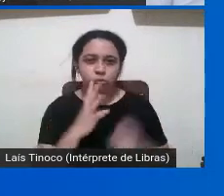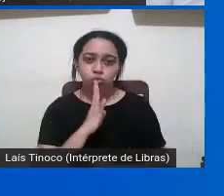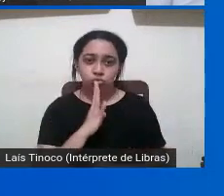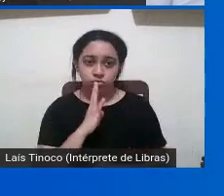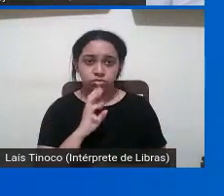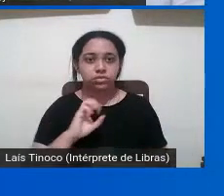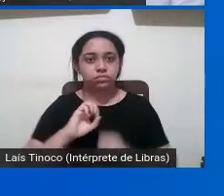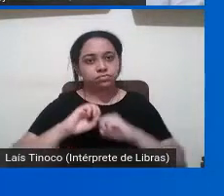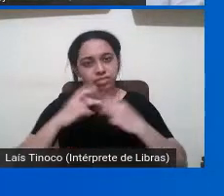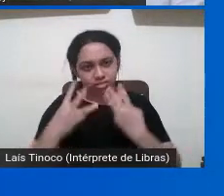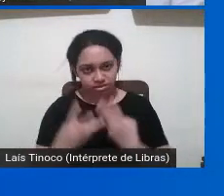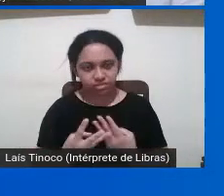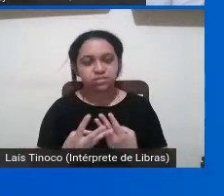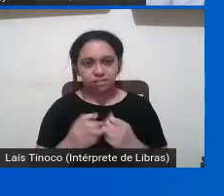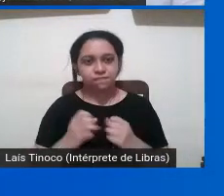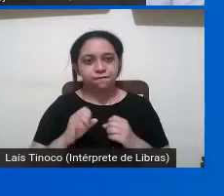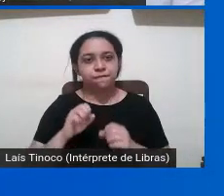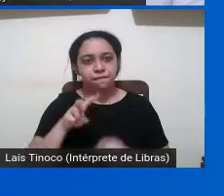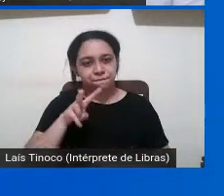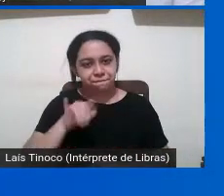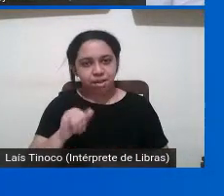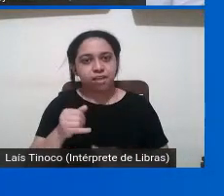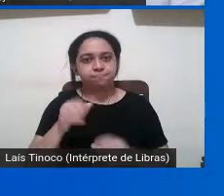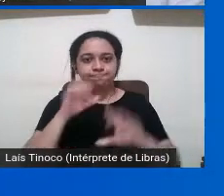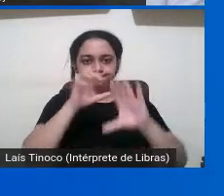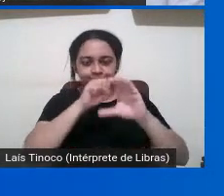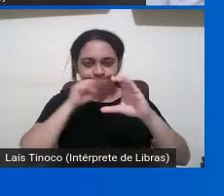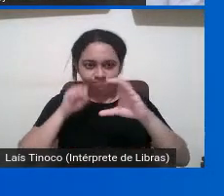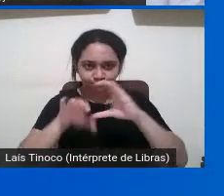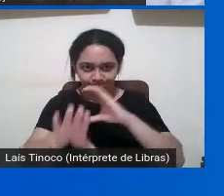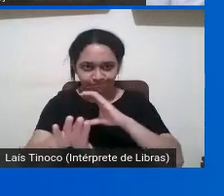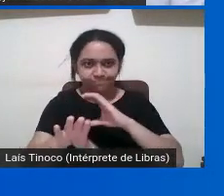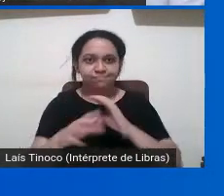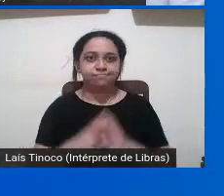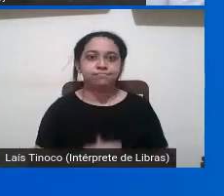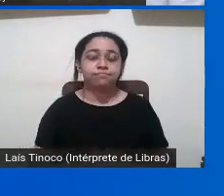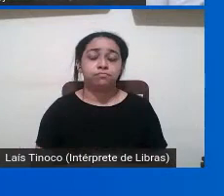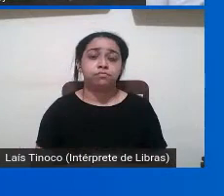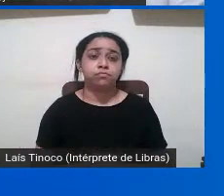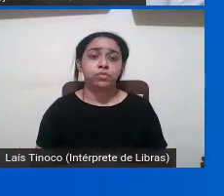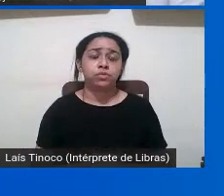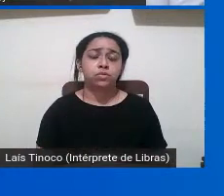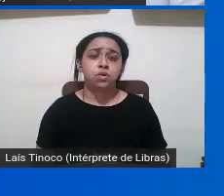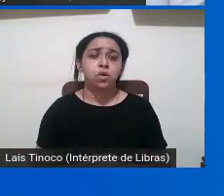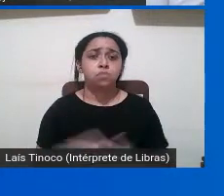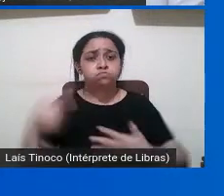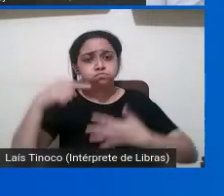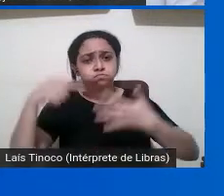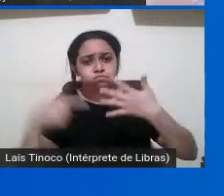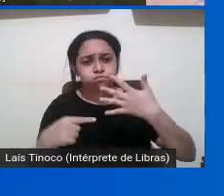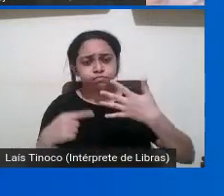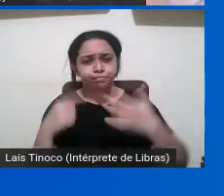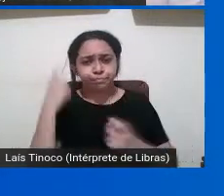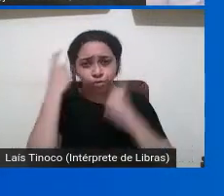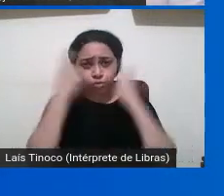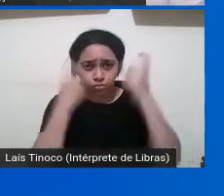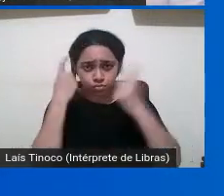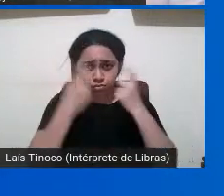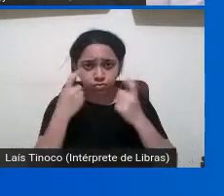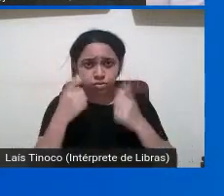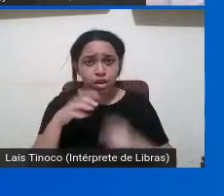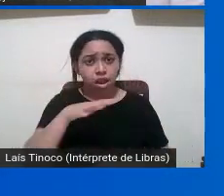dos Senhores Quais são os pontos de atenção que nós estamos preocupados hoje no projeto os ambientes prévios de